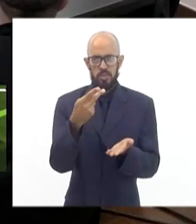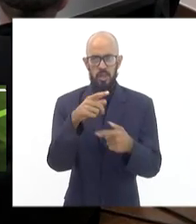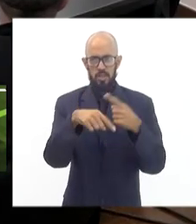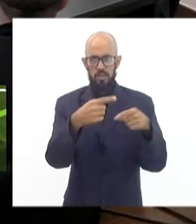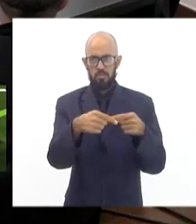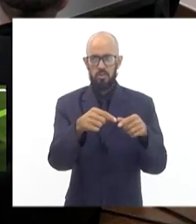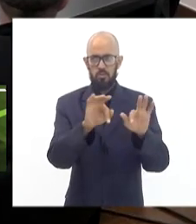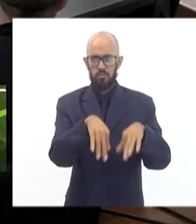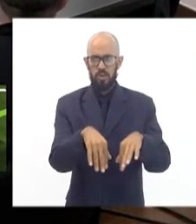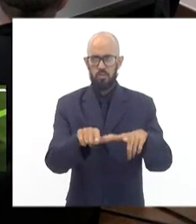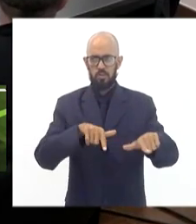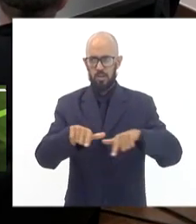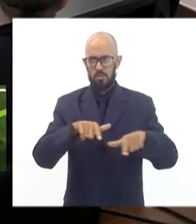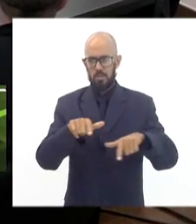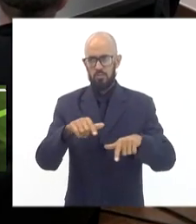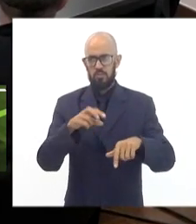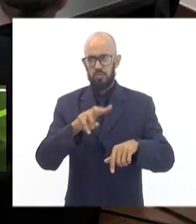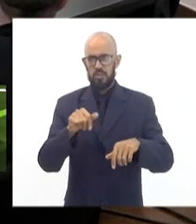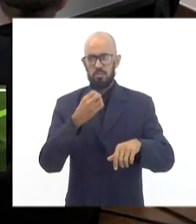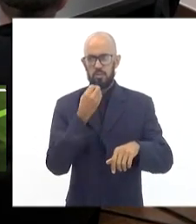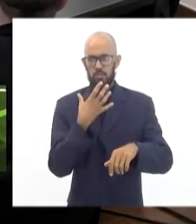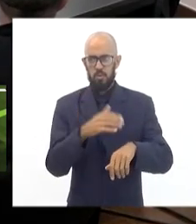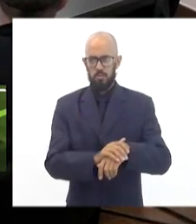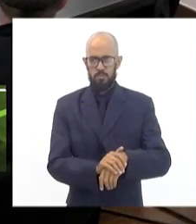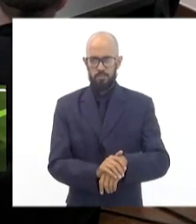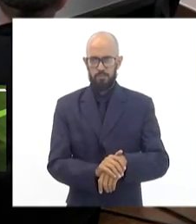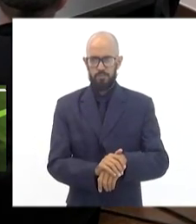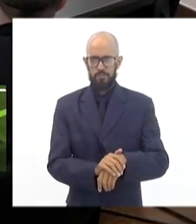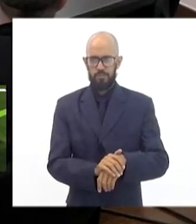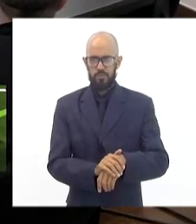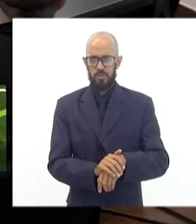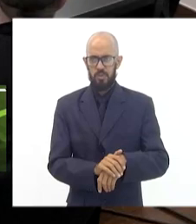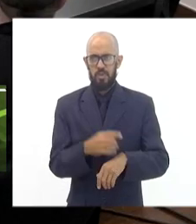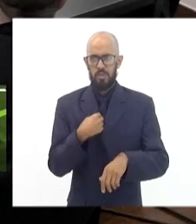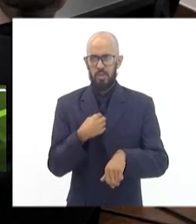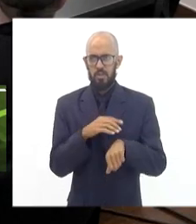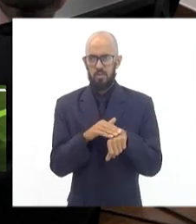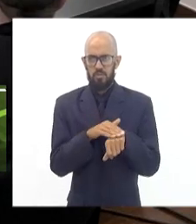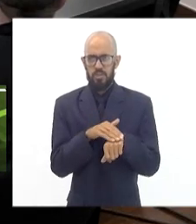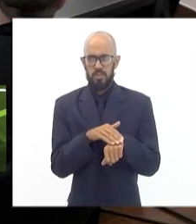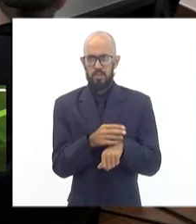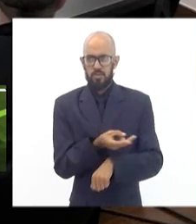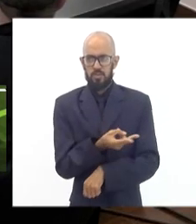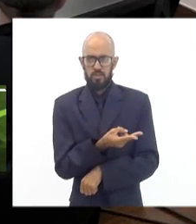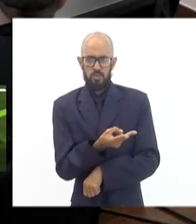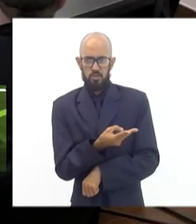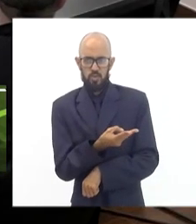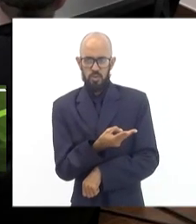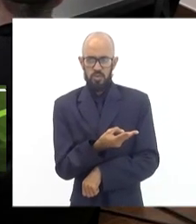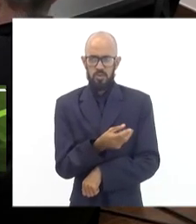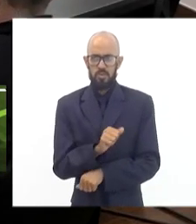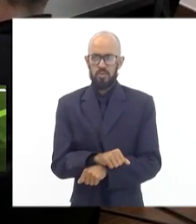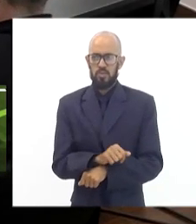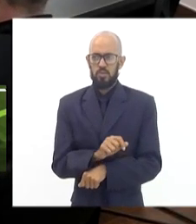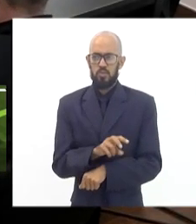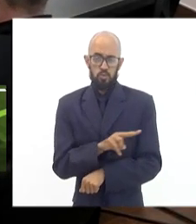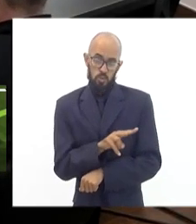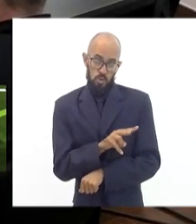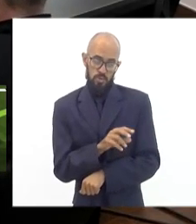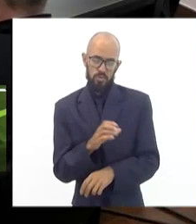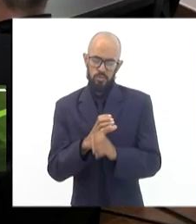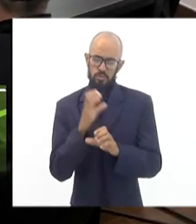trabalho eu acho vai ser uma força bacana conversando com vocês dois é importante Ambos são